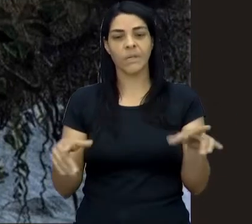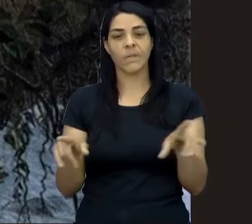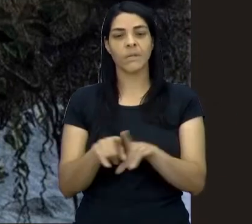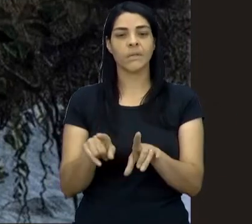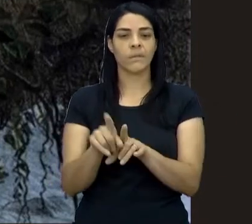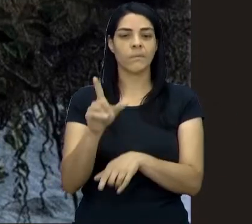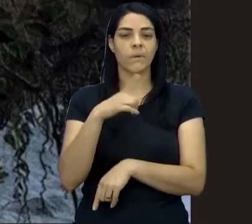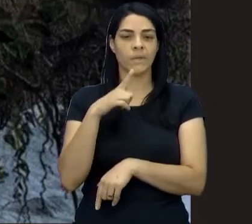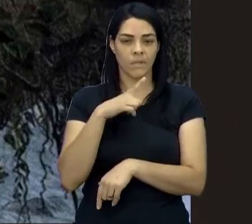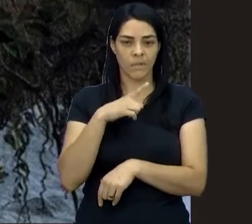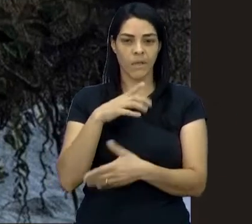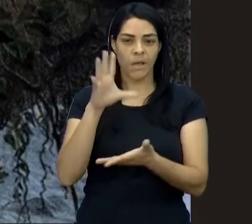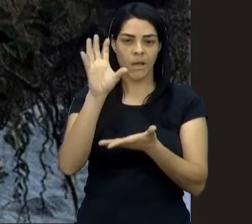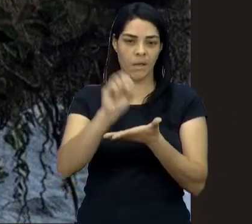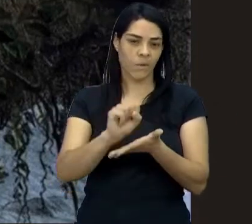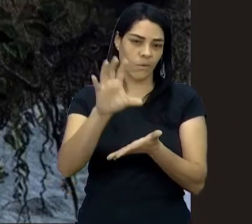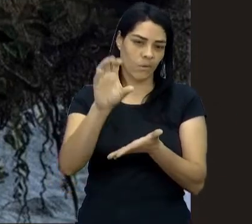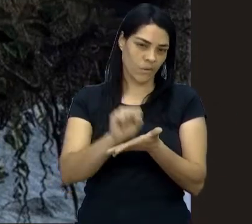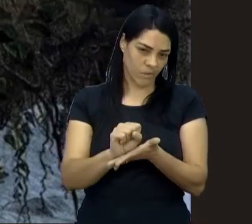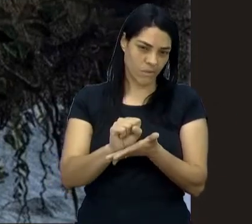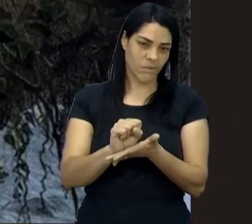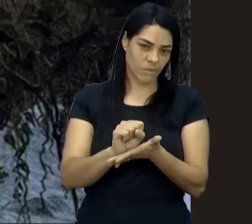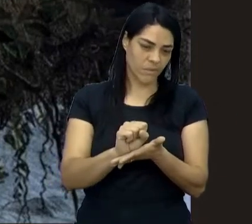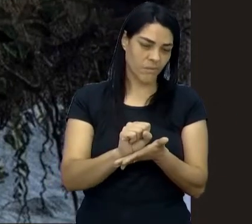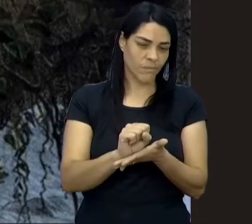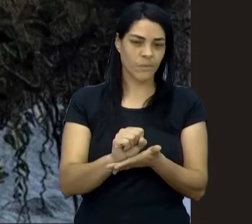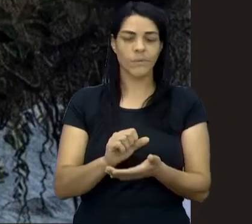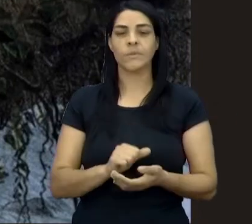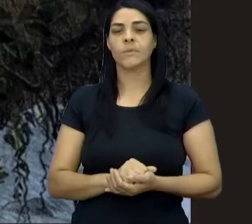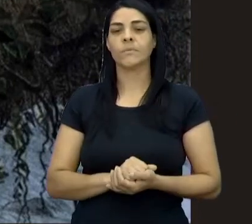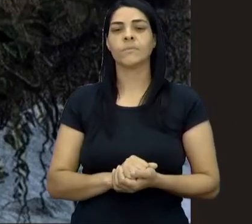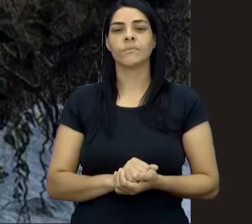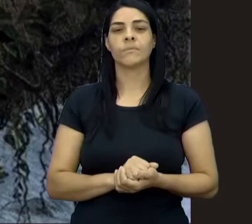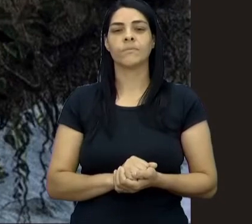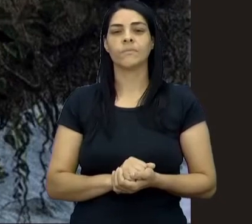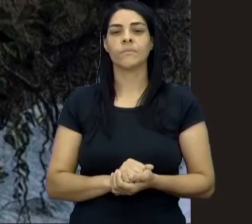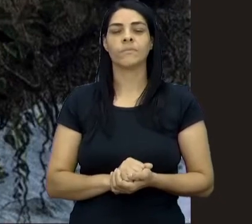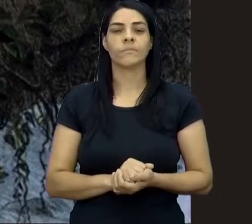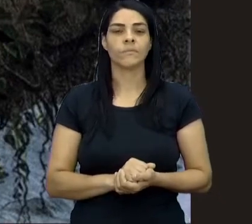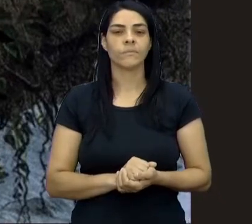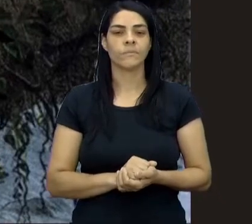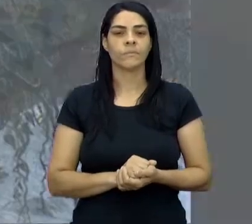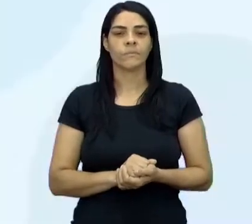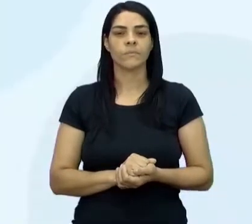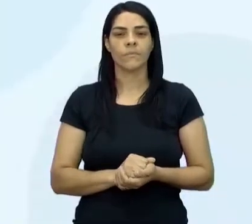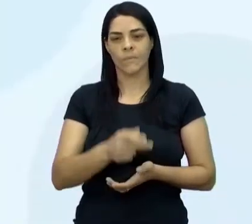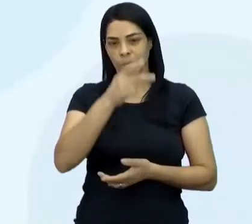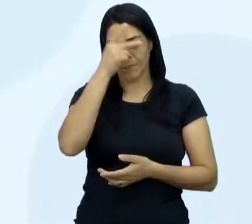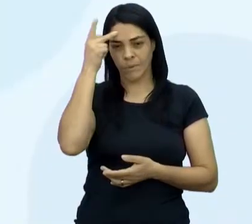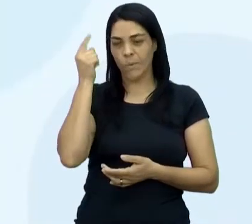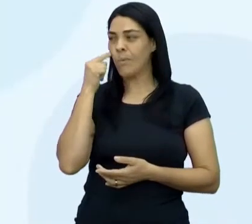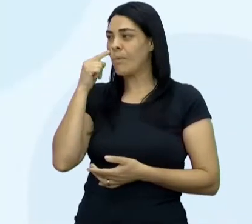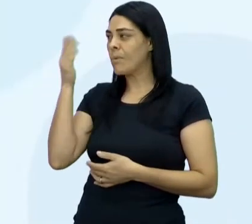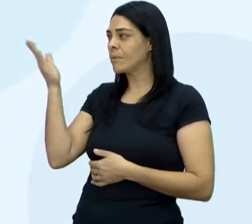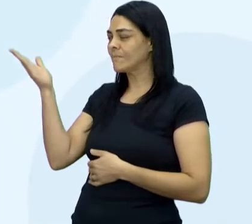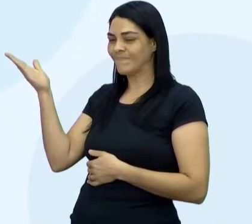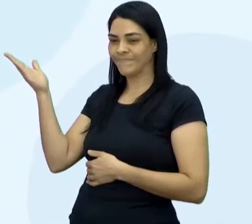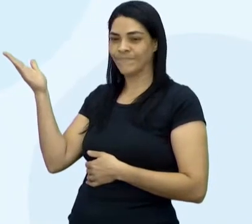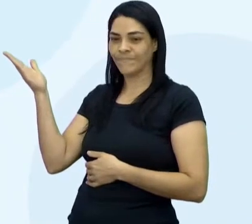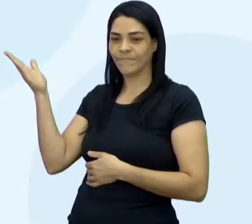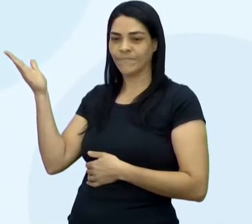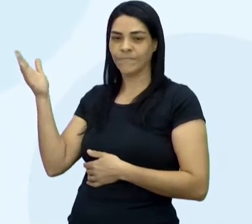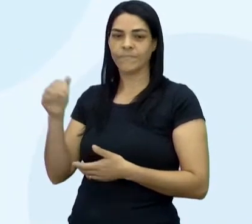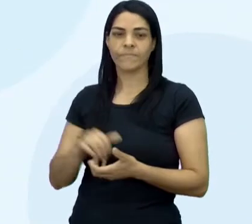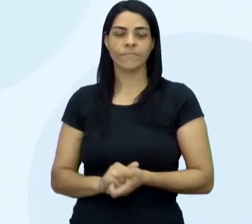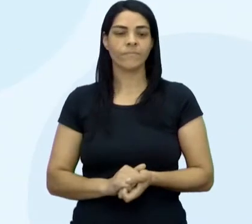questão do colonialismo daí a gente tá colocando isso de novo nessa imagem tá pessoal tá aí na tela para vocês né